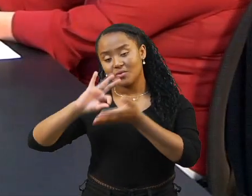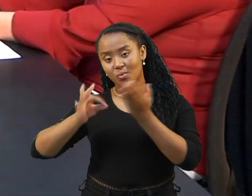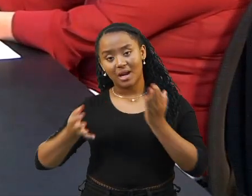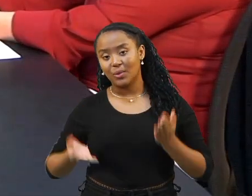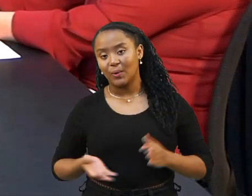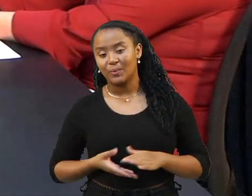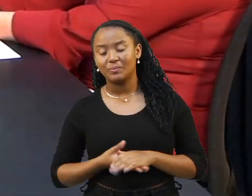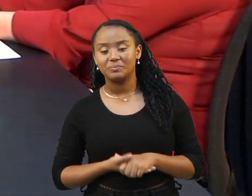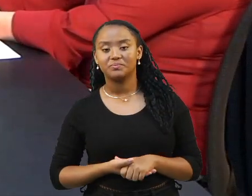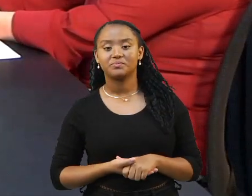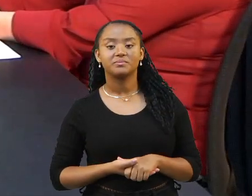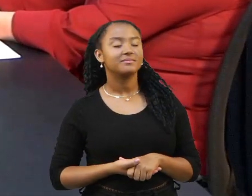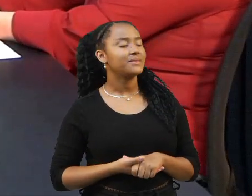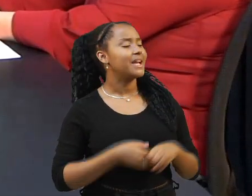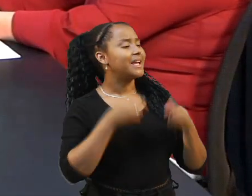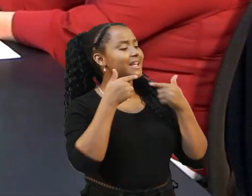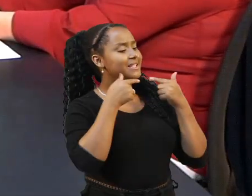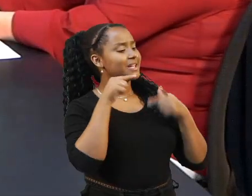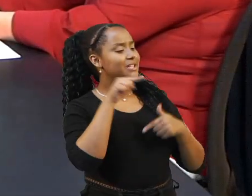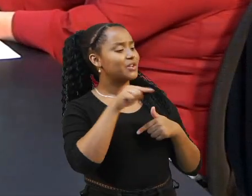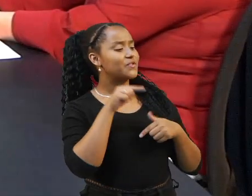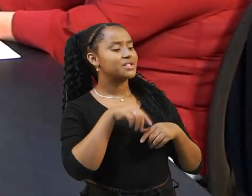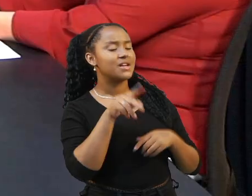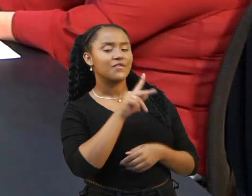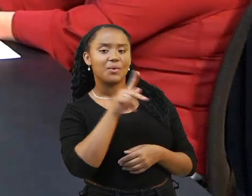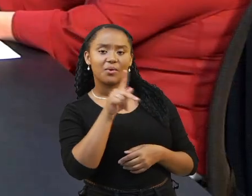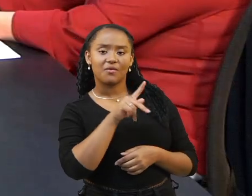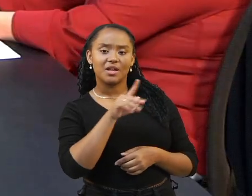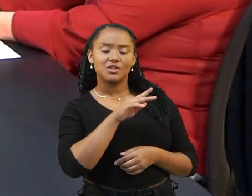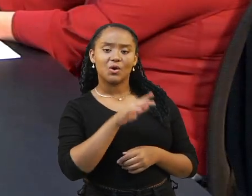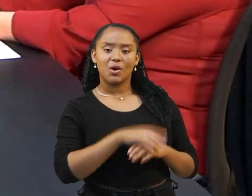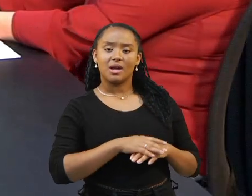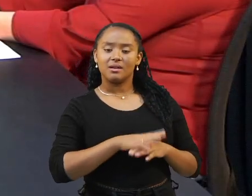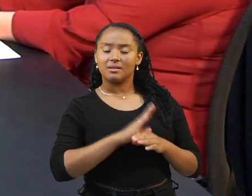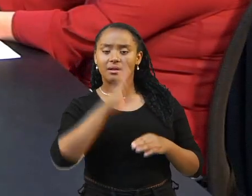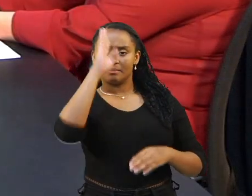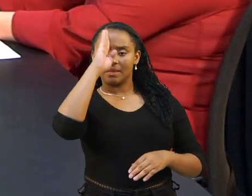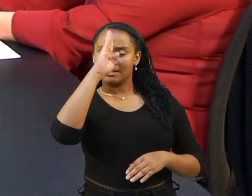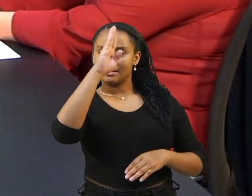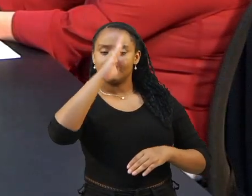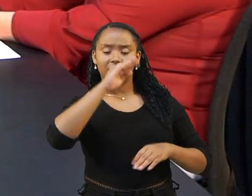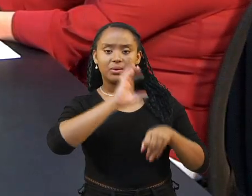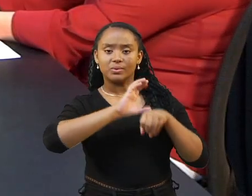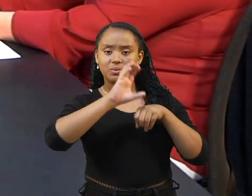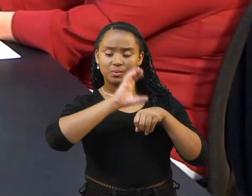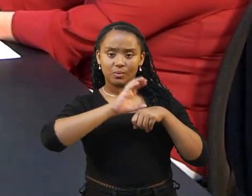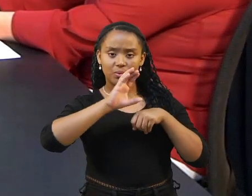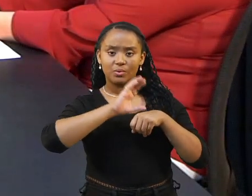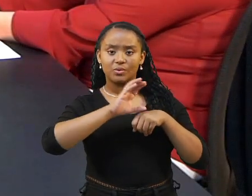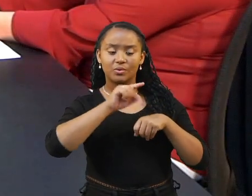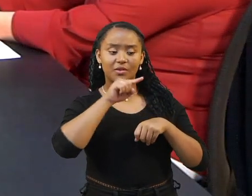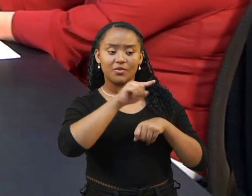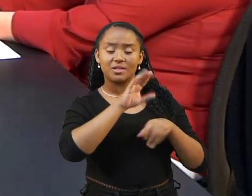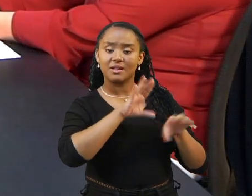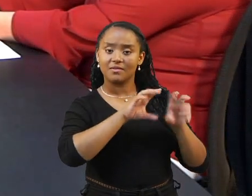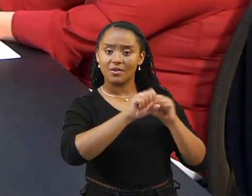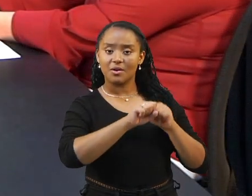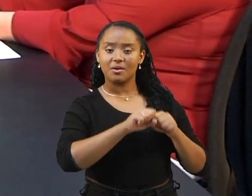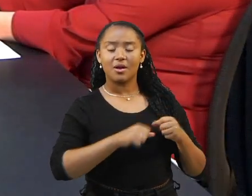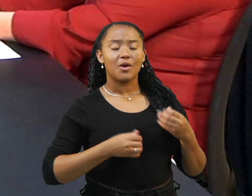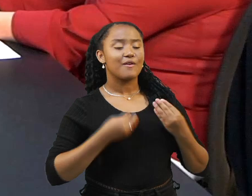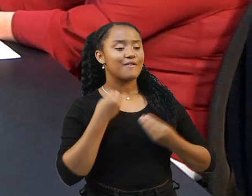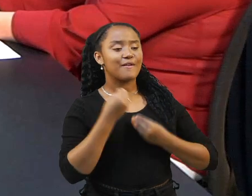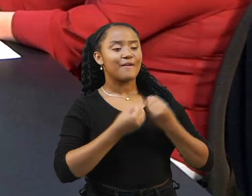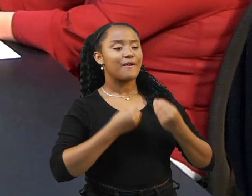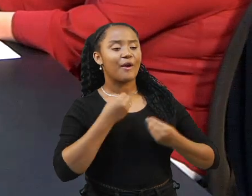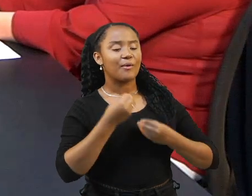Agora, foi ótimo. É engraçado que a senhora se tornou professora titular do curso em que se